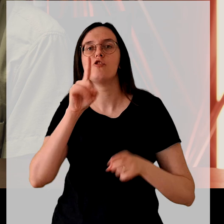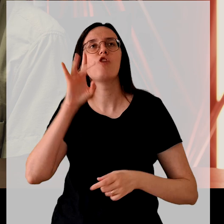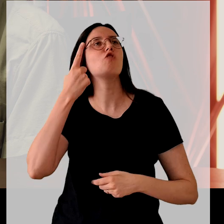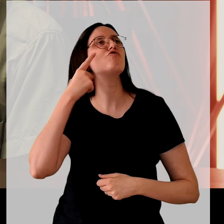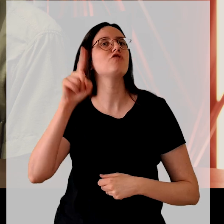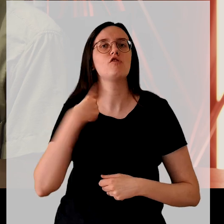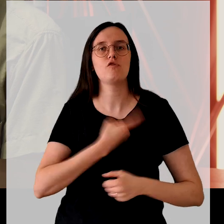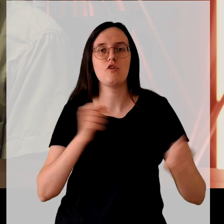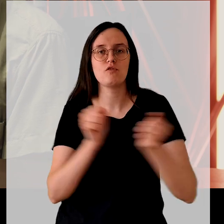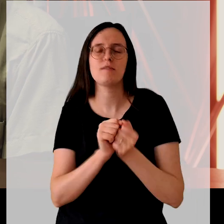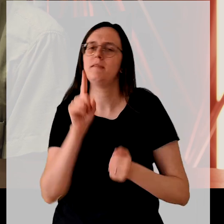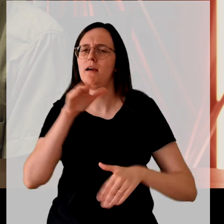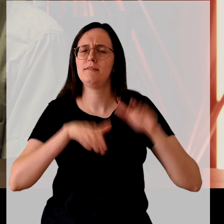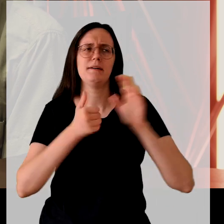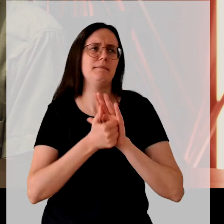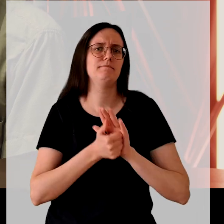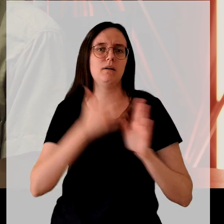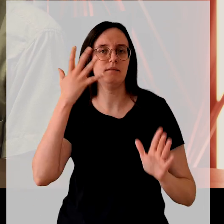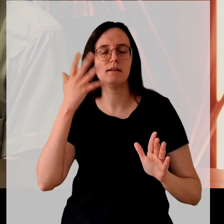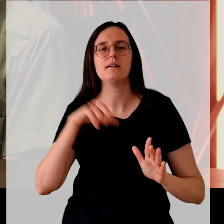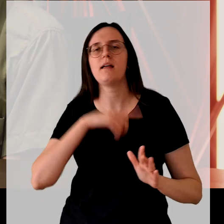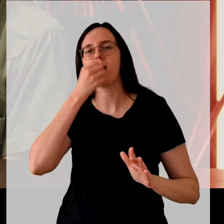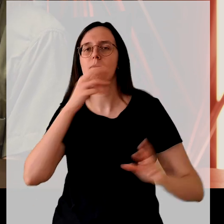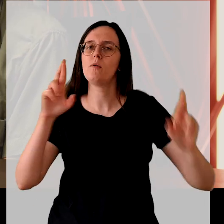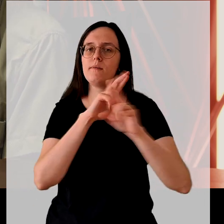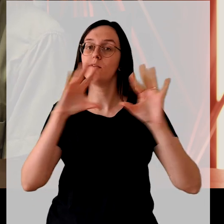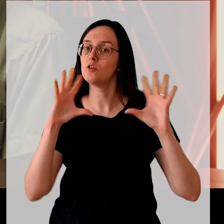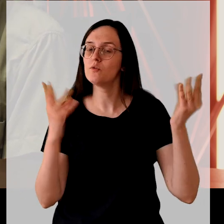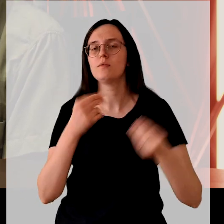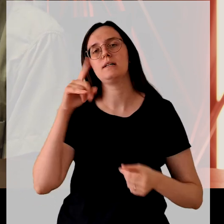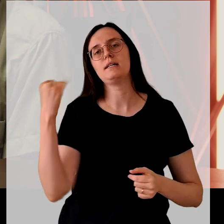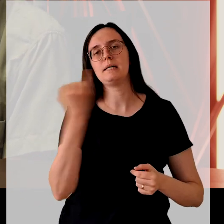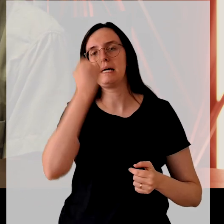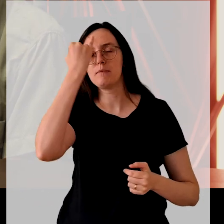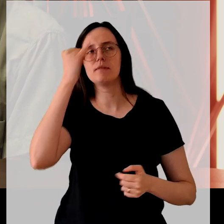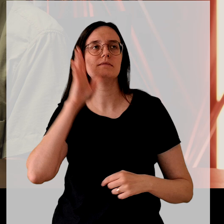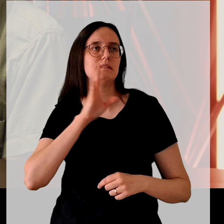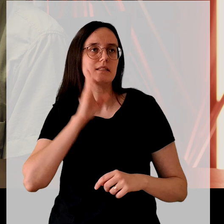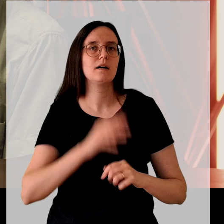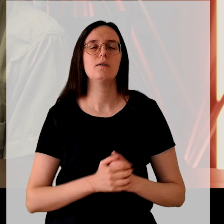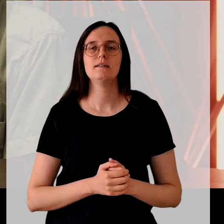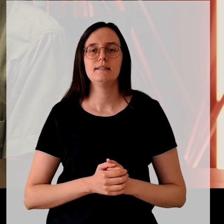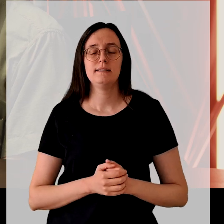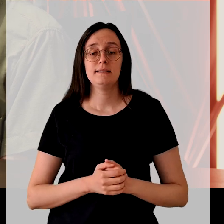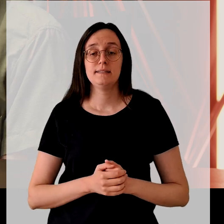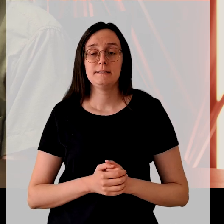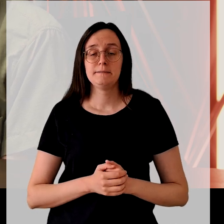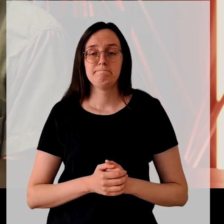porque não é um dia só que a gente passa junto, às vezes, são vários. Então, ter uma boa relação com todo mundo é bem